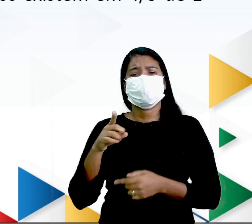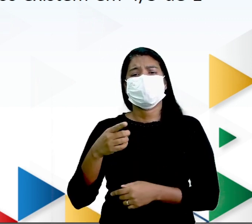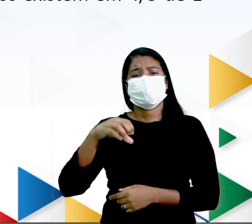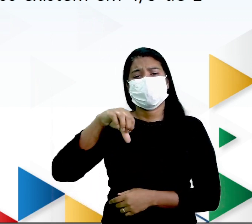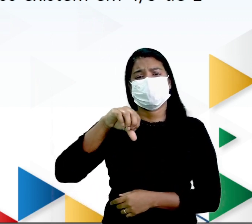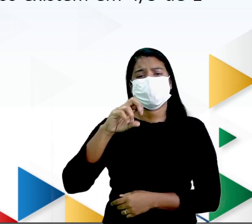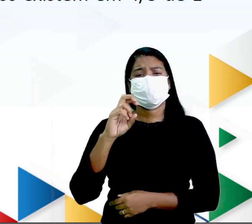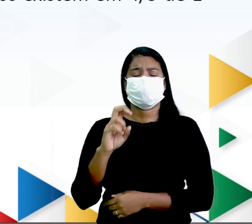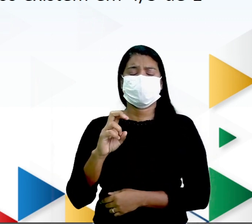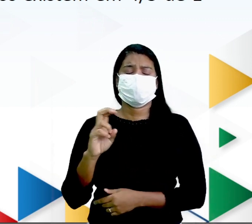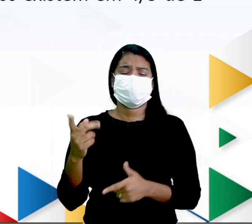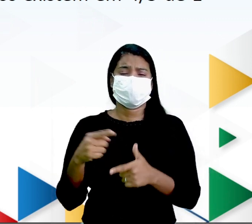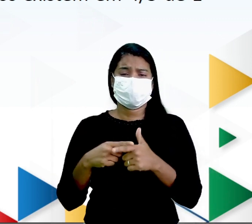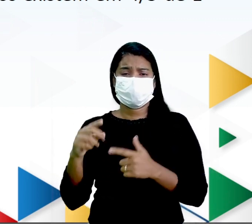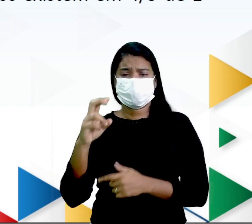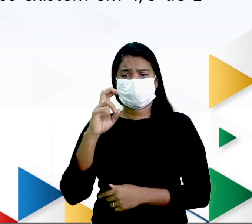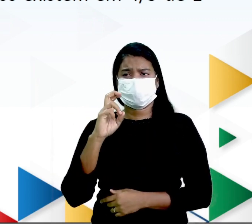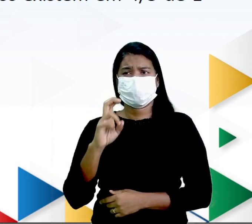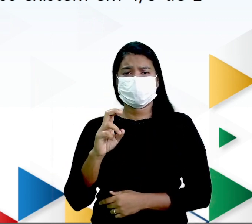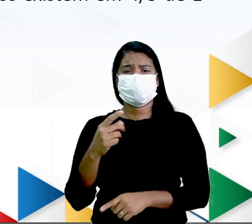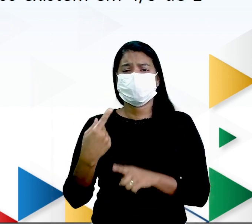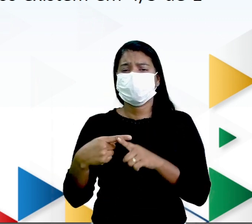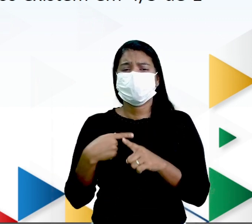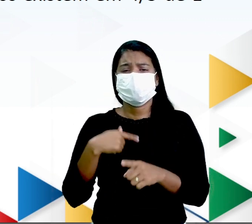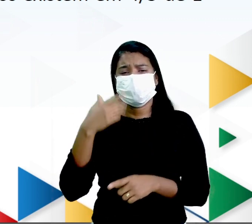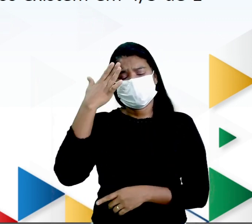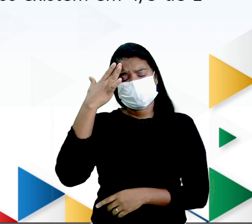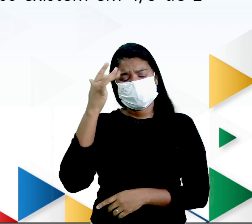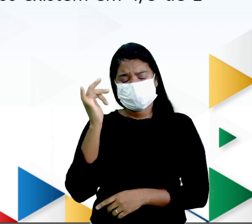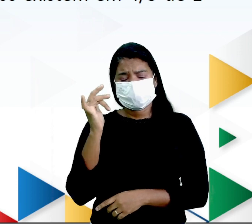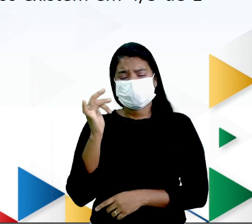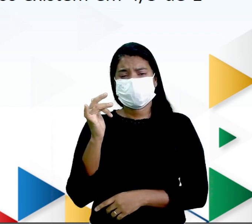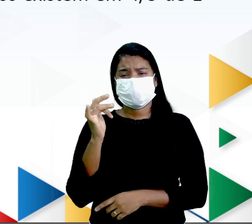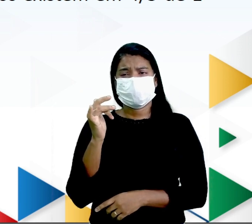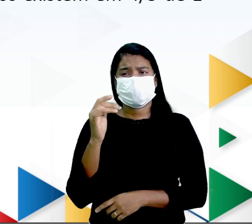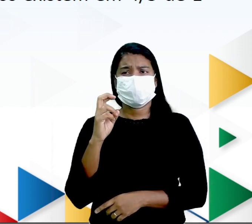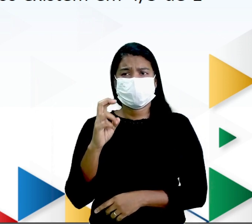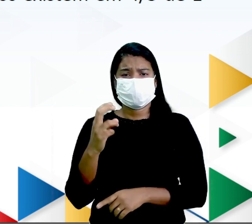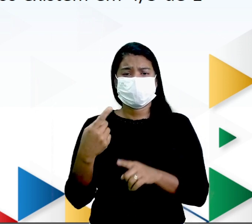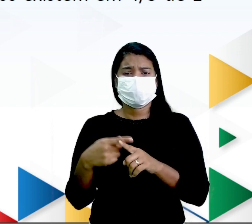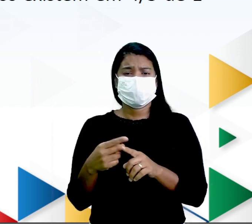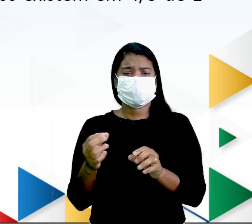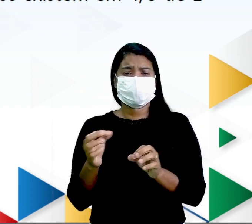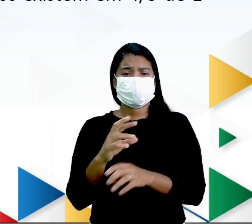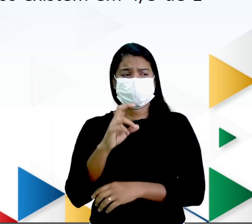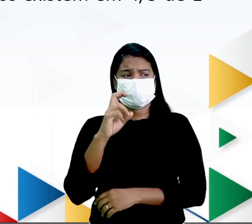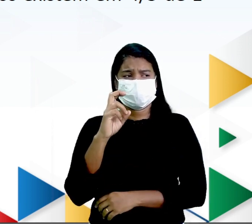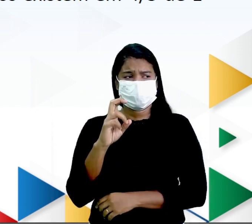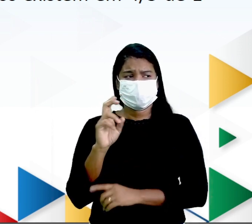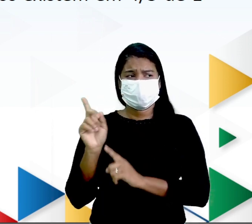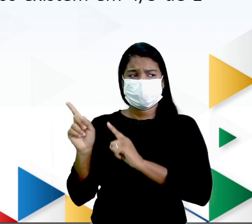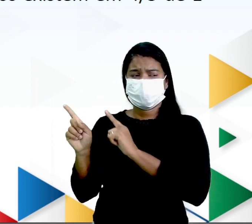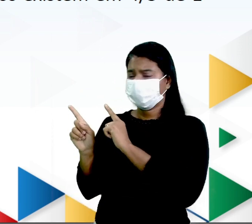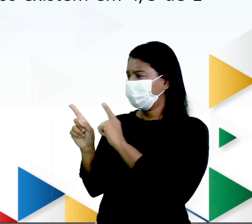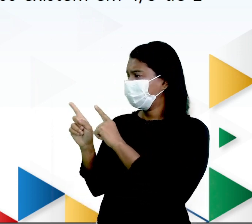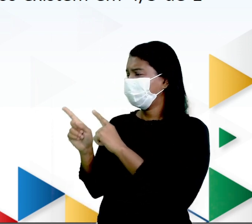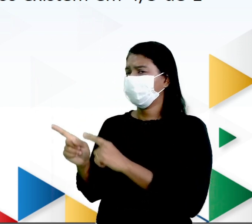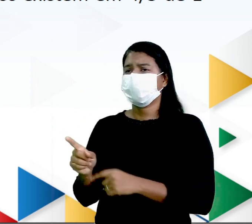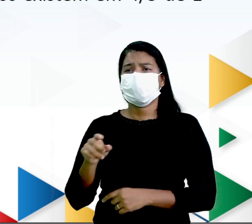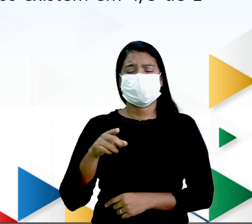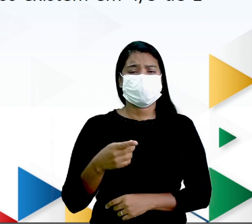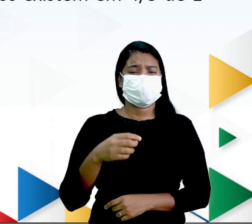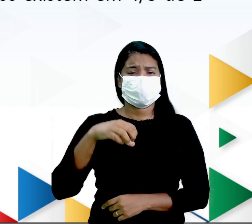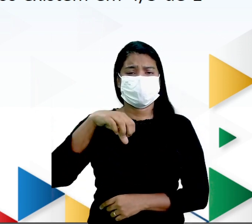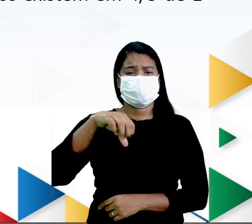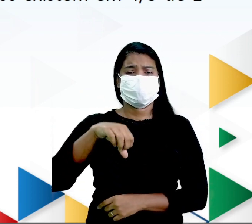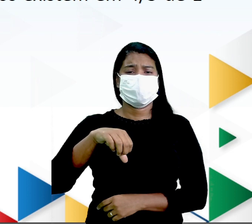1095 dividido por 5 por que eu sei que ele é divisível por 5? Porque ele termina em 5, tá vendo? Então, 1095 dividido